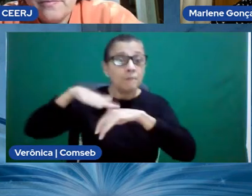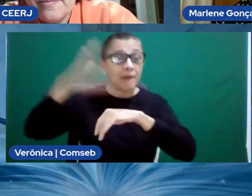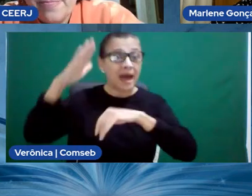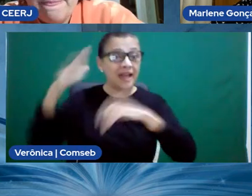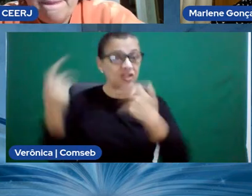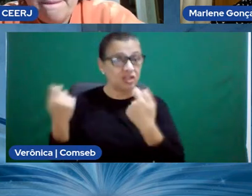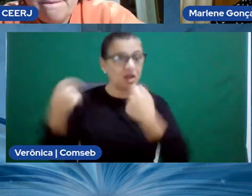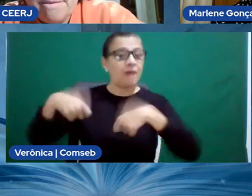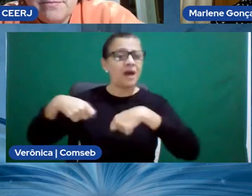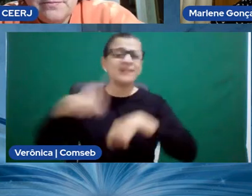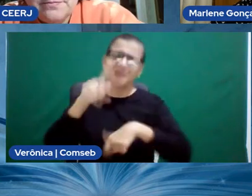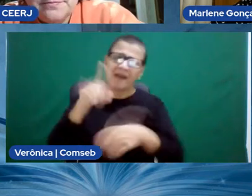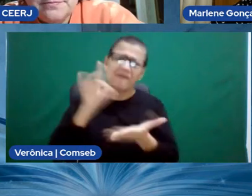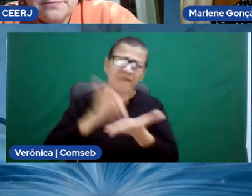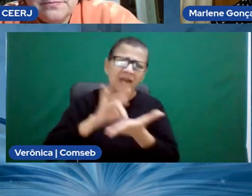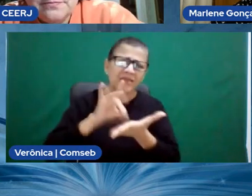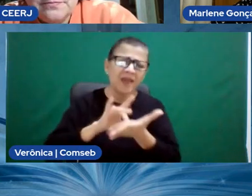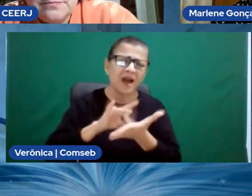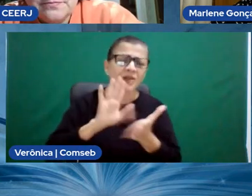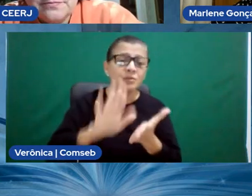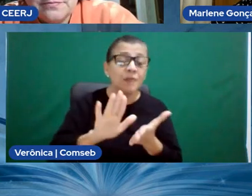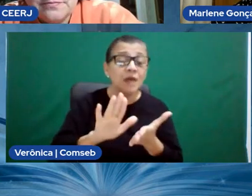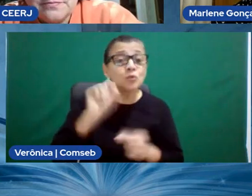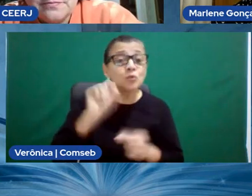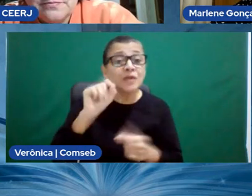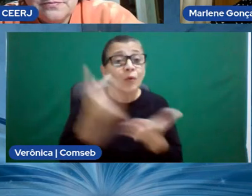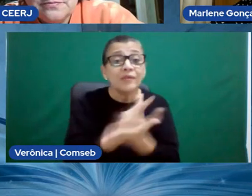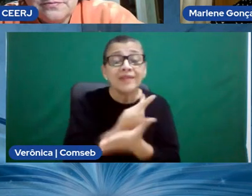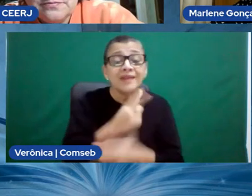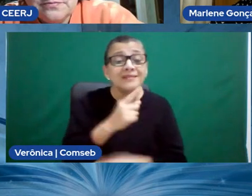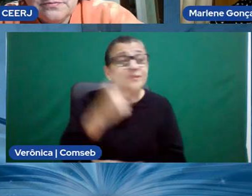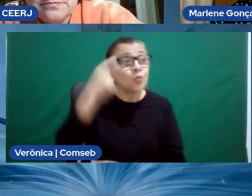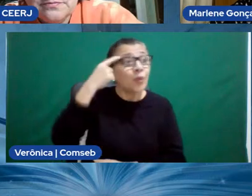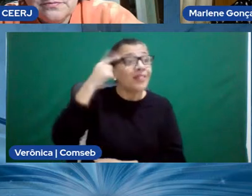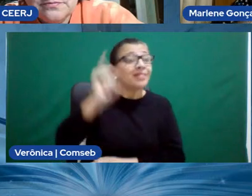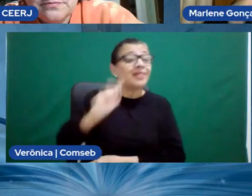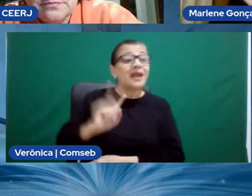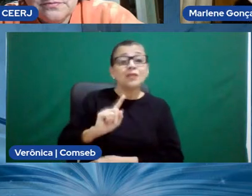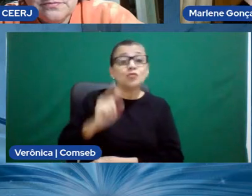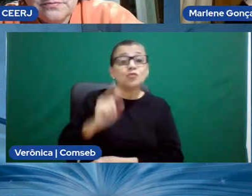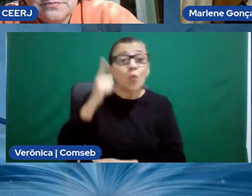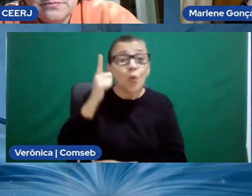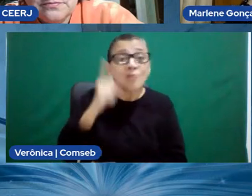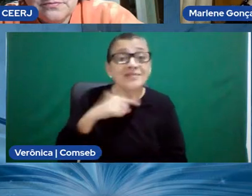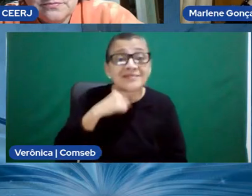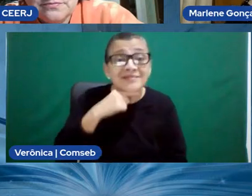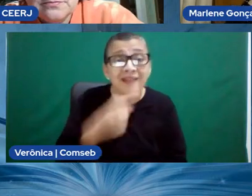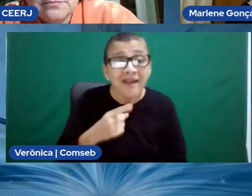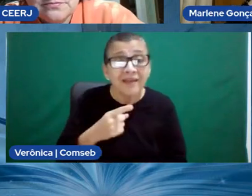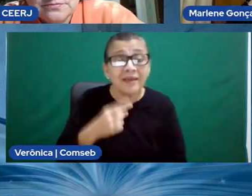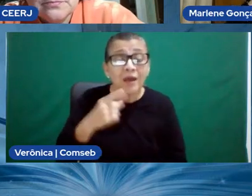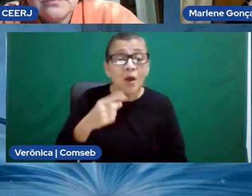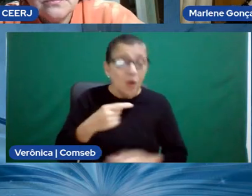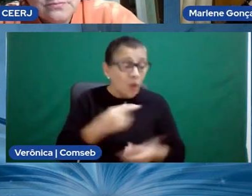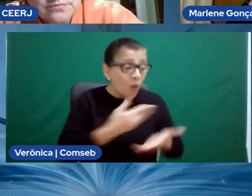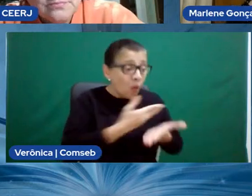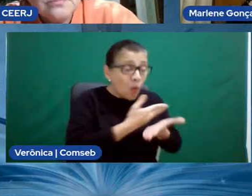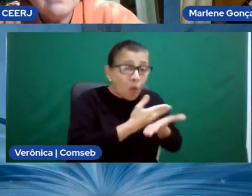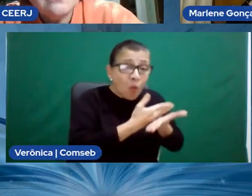o que acontece é que eles não conseguem entender como é que surgiu de uma coisa tão simples para uma tal